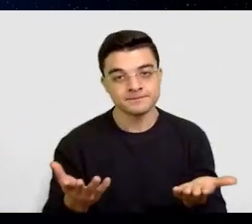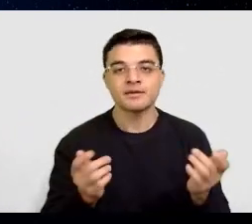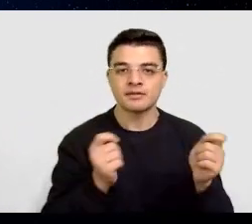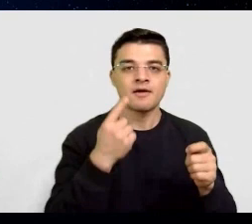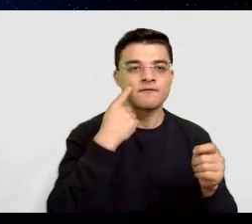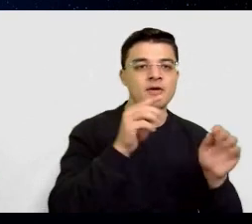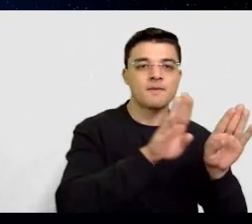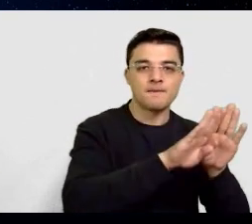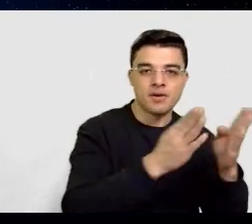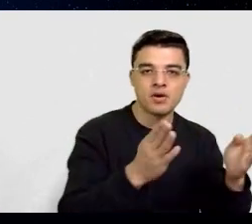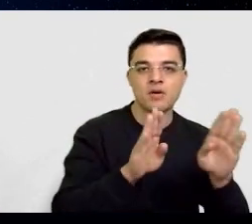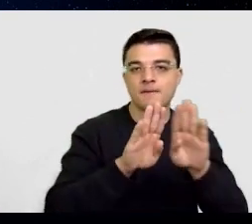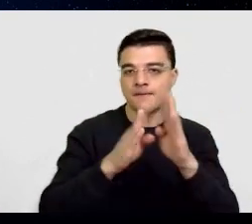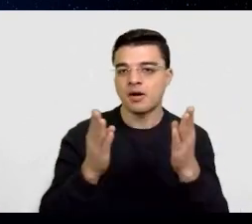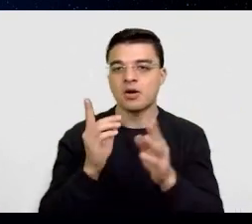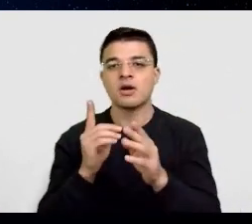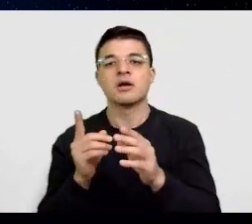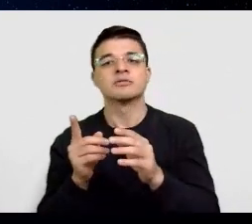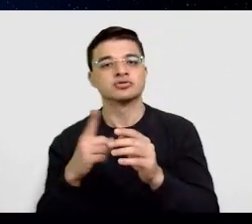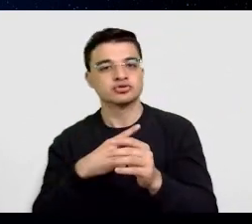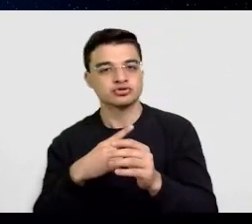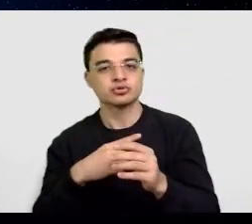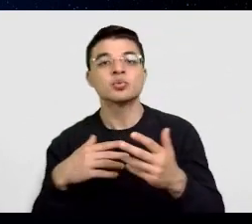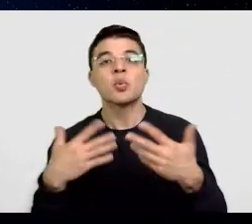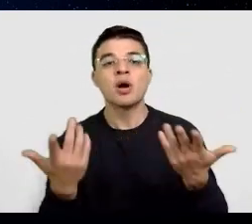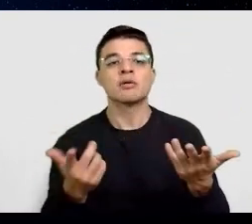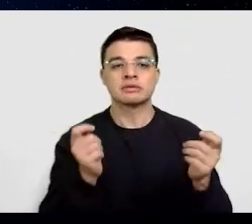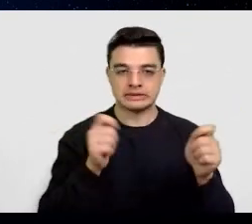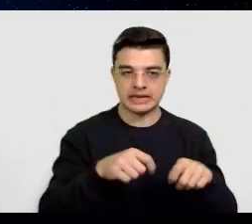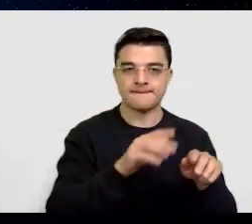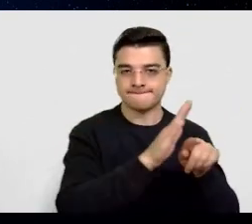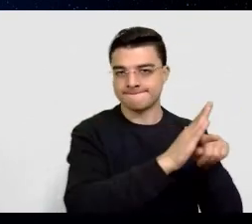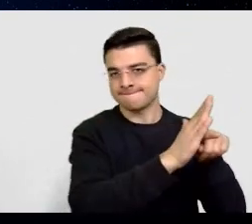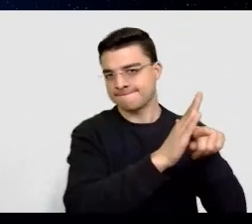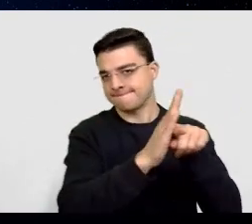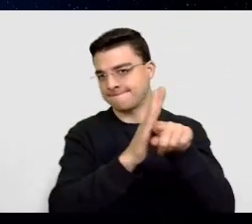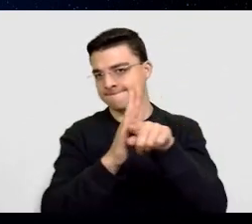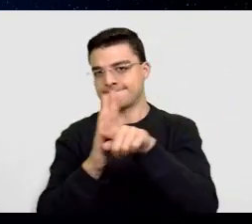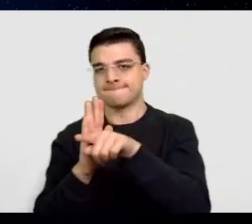estão ativos na rede interna, então eu consigo fazer um scan da rede interna,